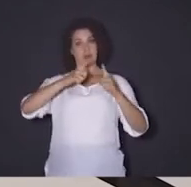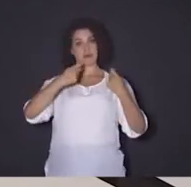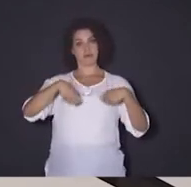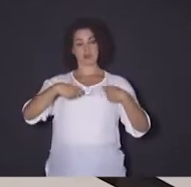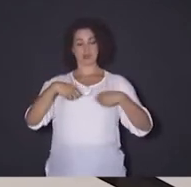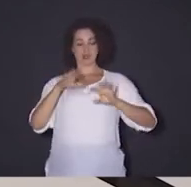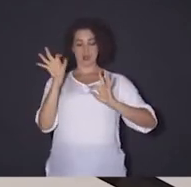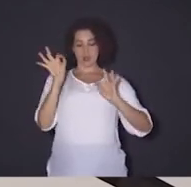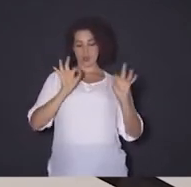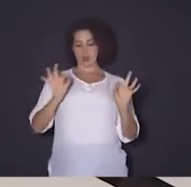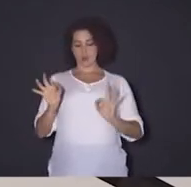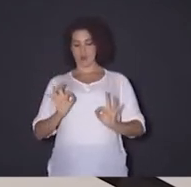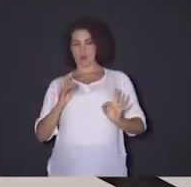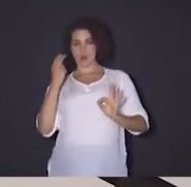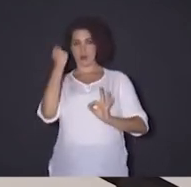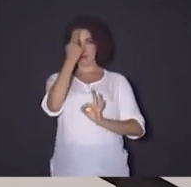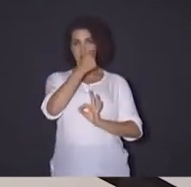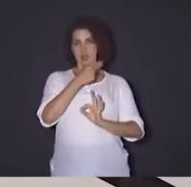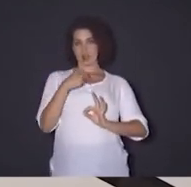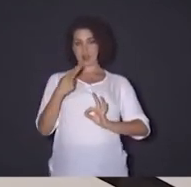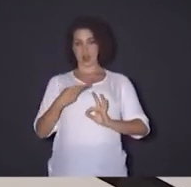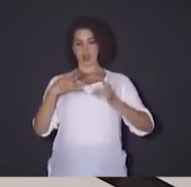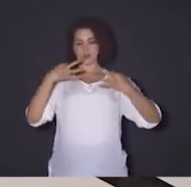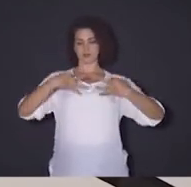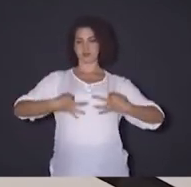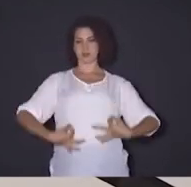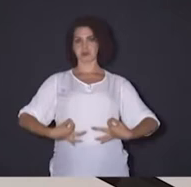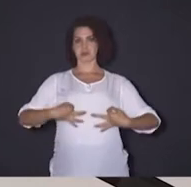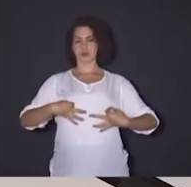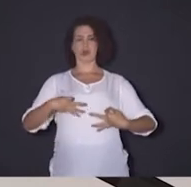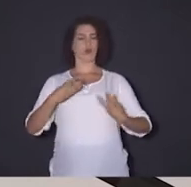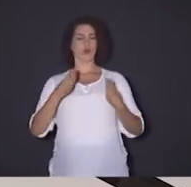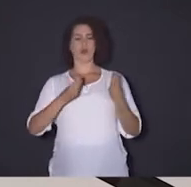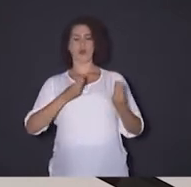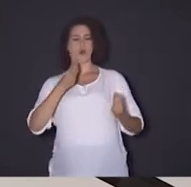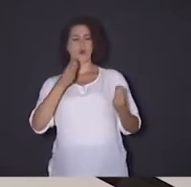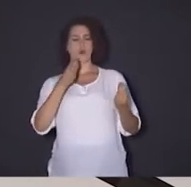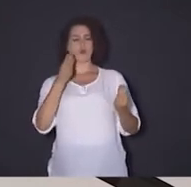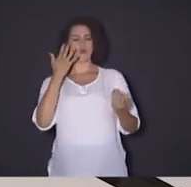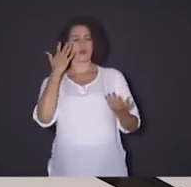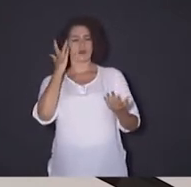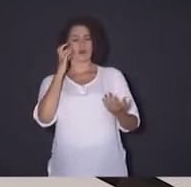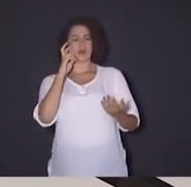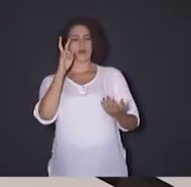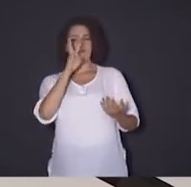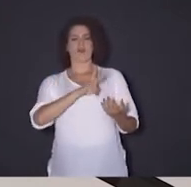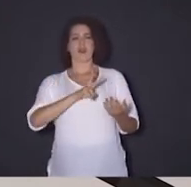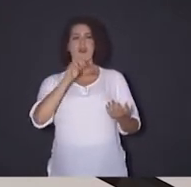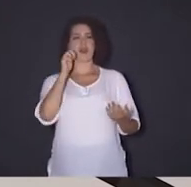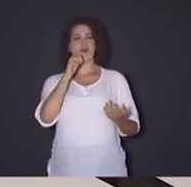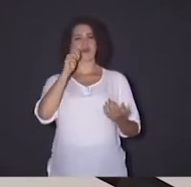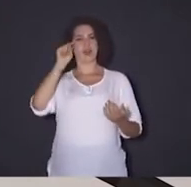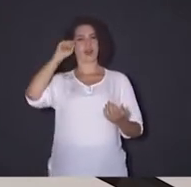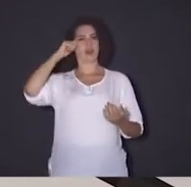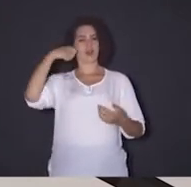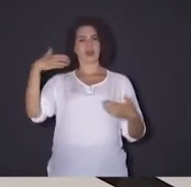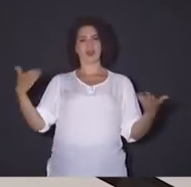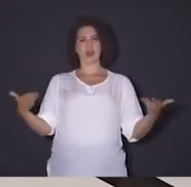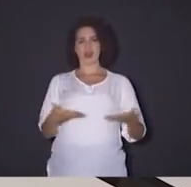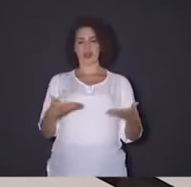maquiada e vestida como você enxerga essa geração do tombamento as mulheres negras que afirmam seus laços